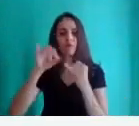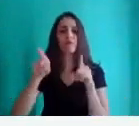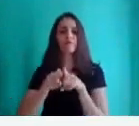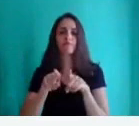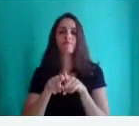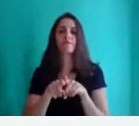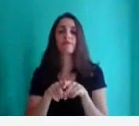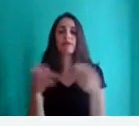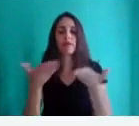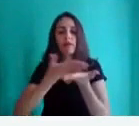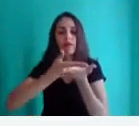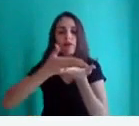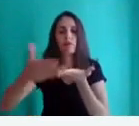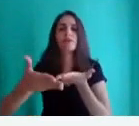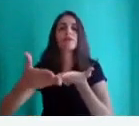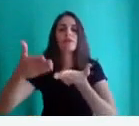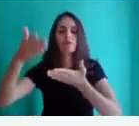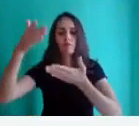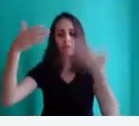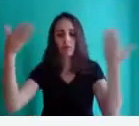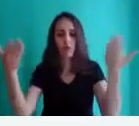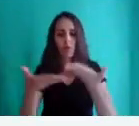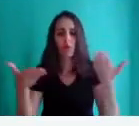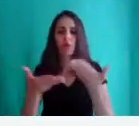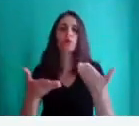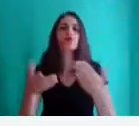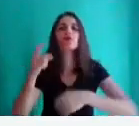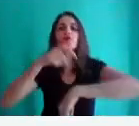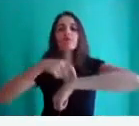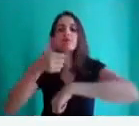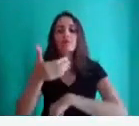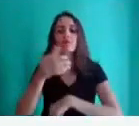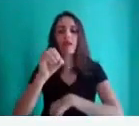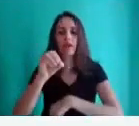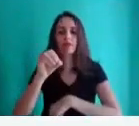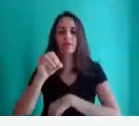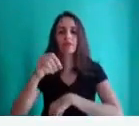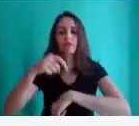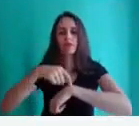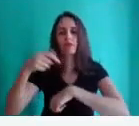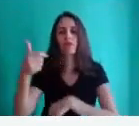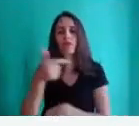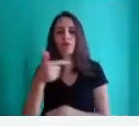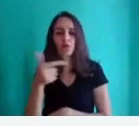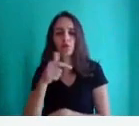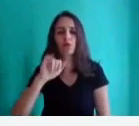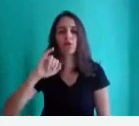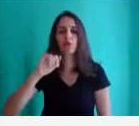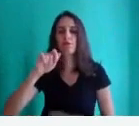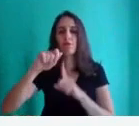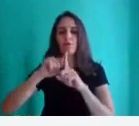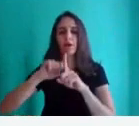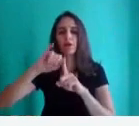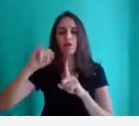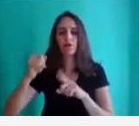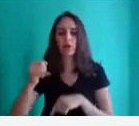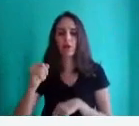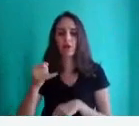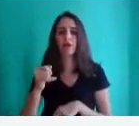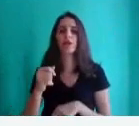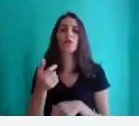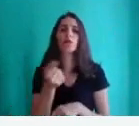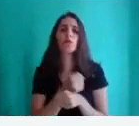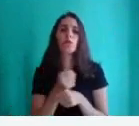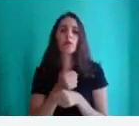em virtude da pandemia causada pelo novo coronavírus, o sorteio poderá ser realizado excepcionalmente de forma